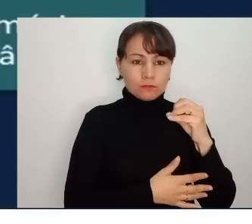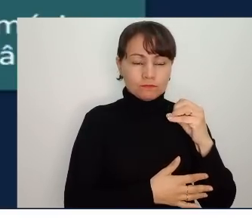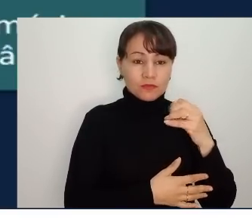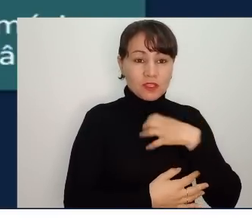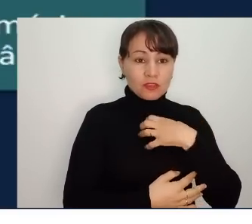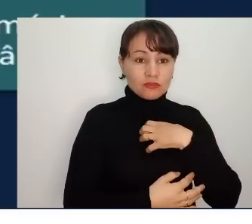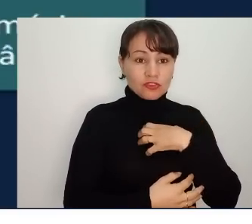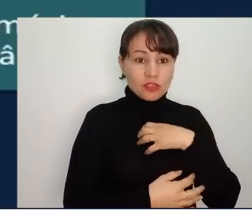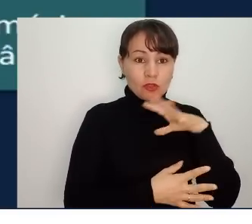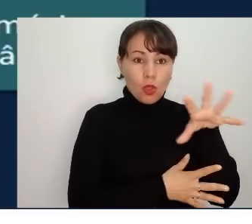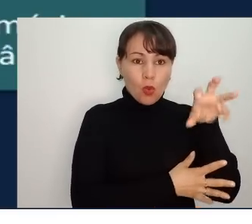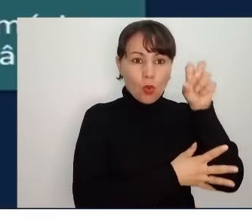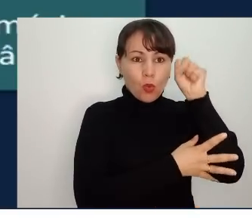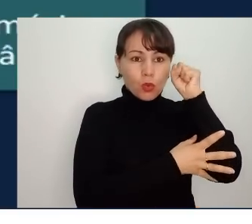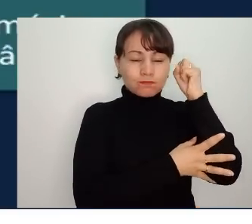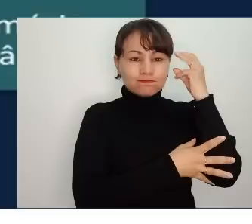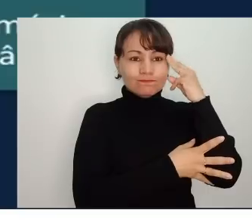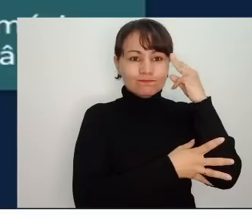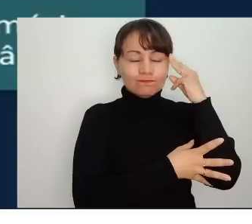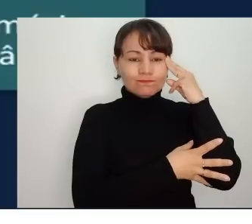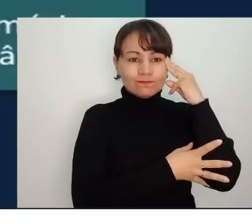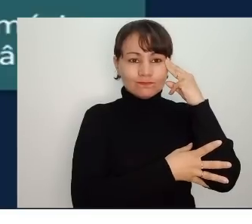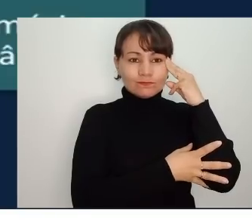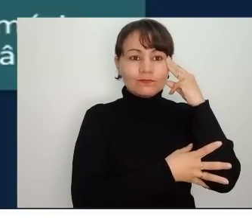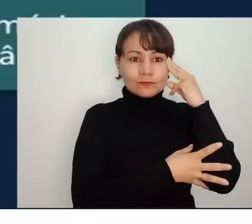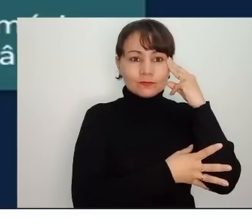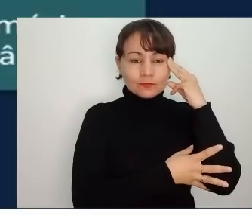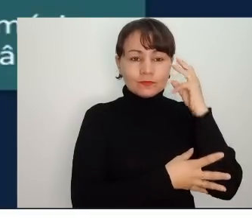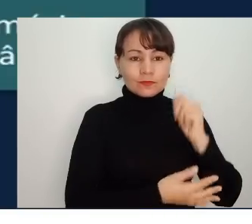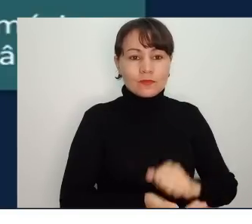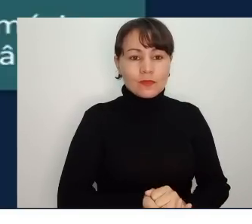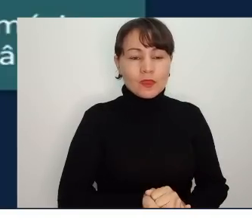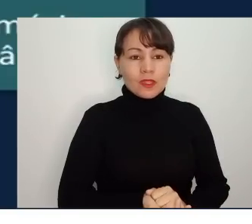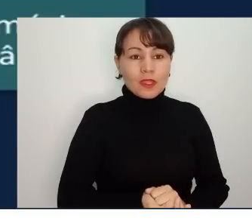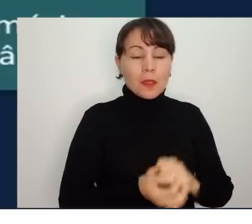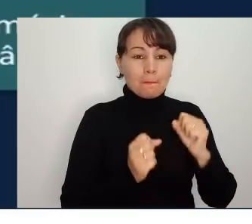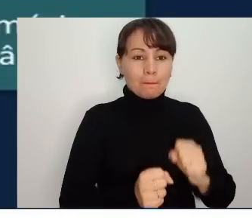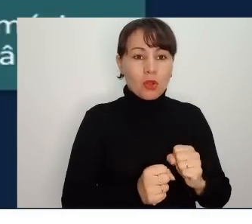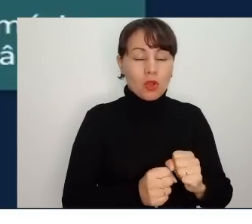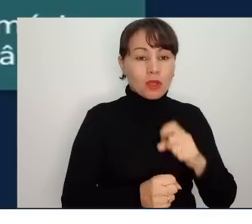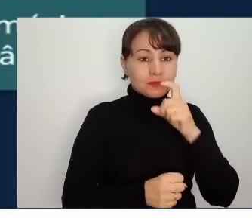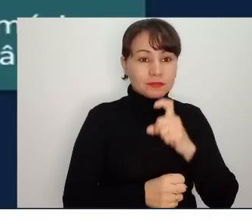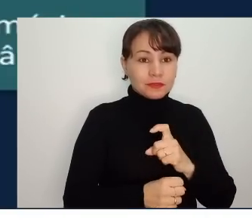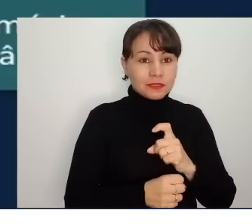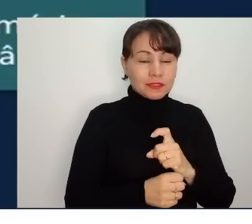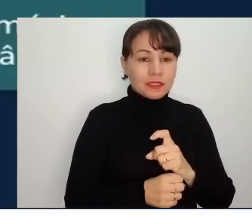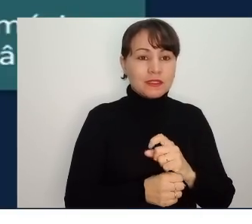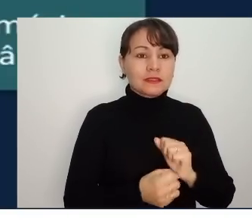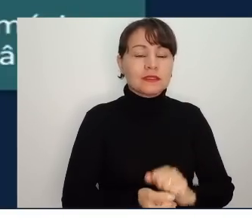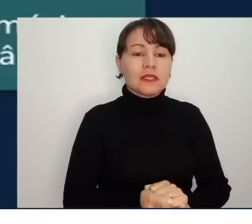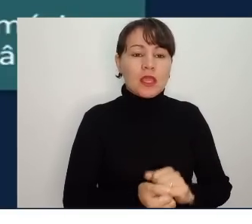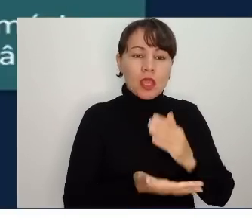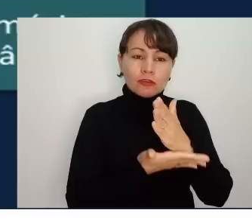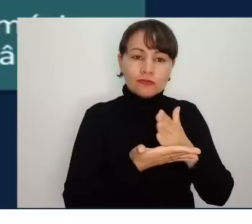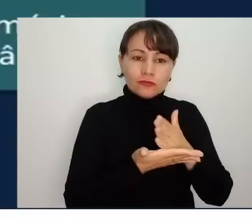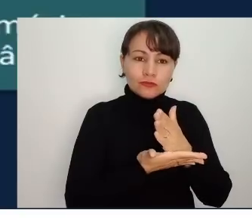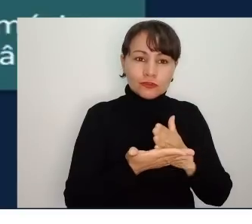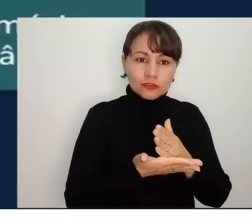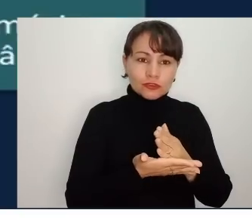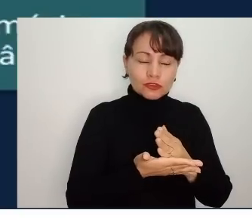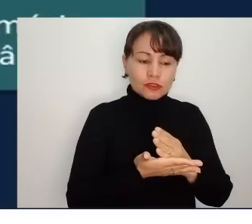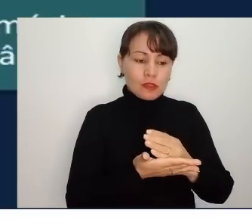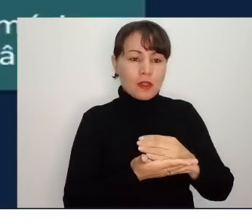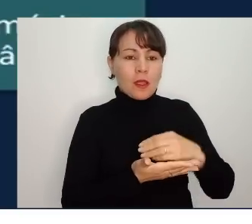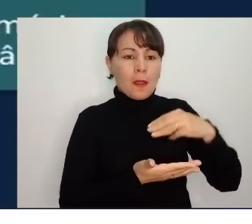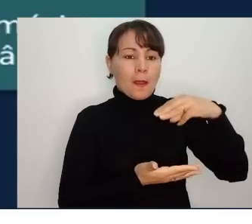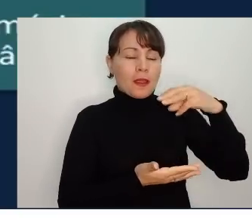é a forma de nós adquirirmos a memória declarativa, que ela pode ser subdividida em